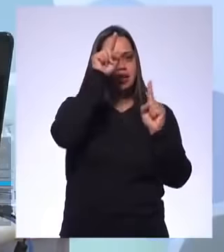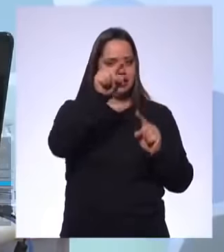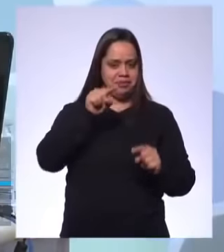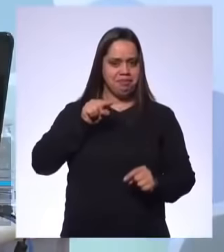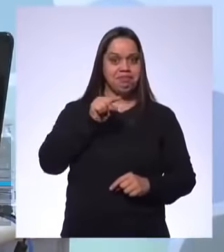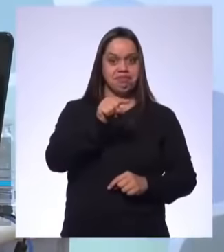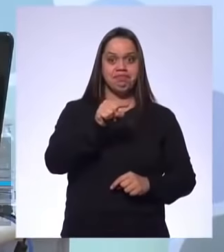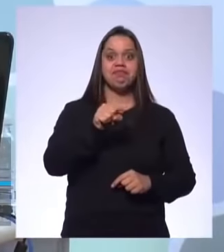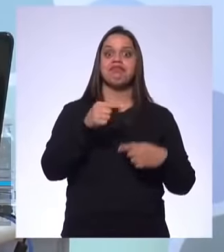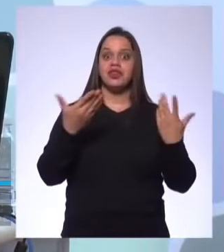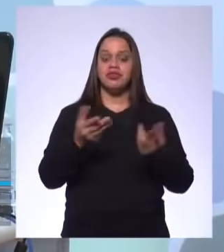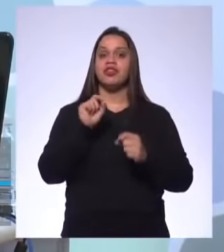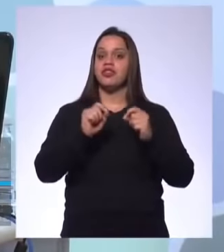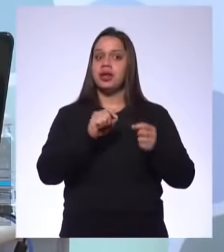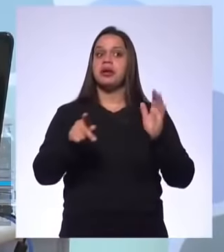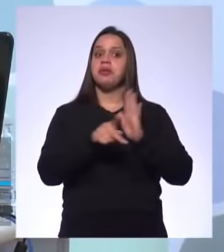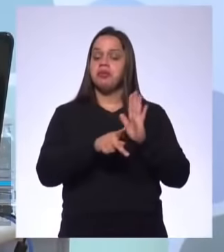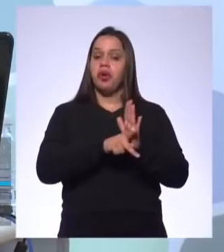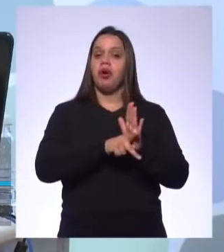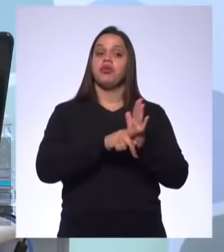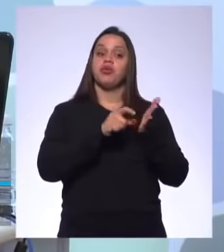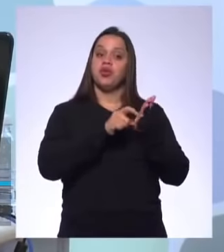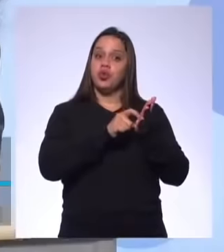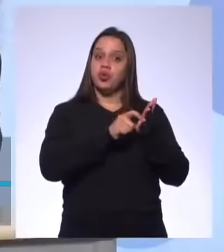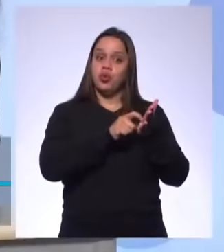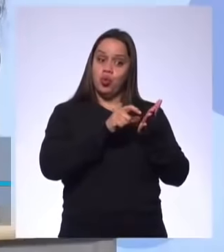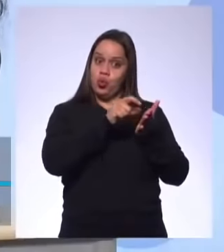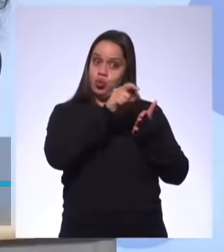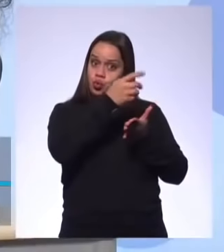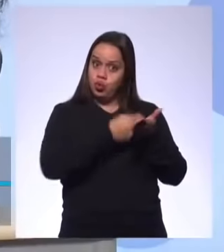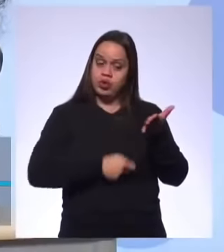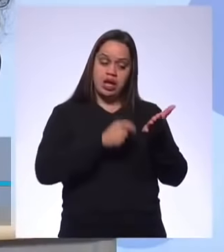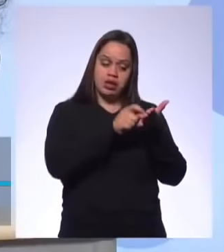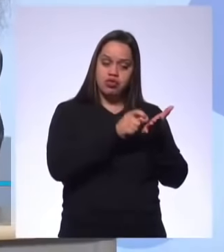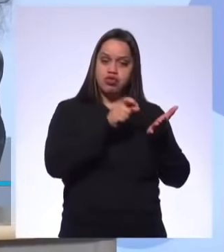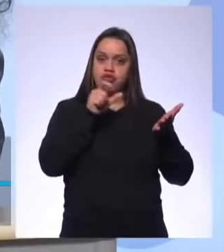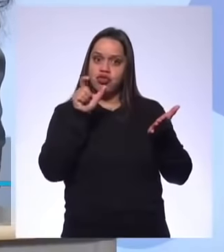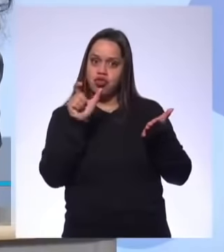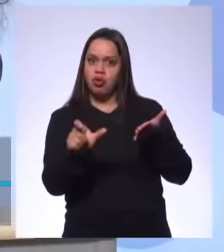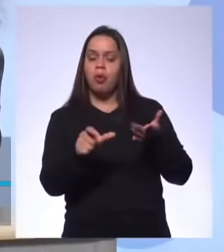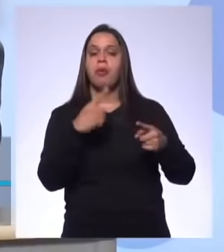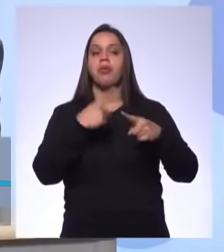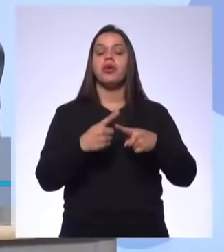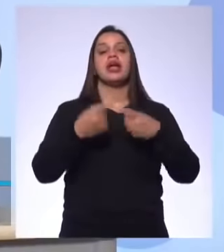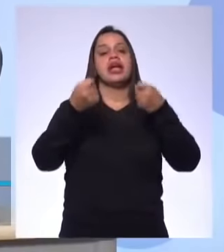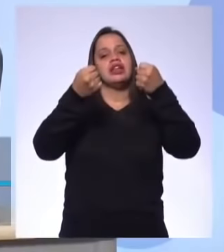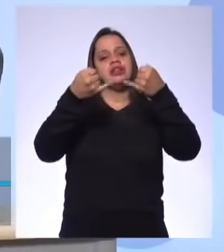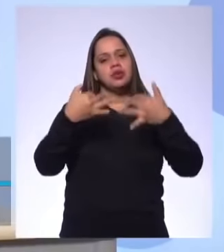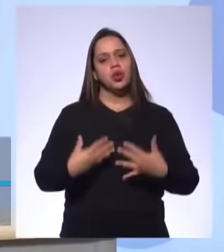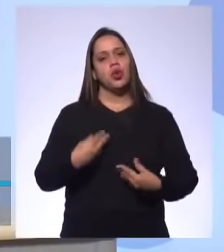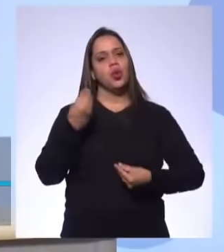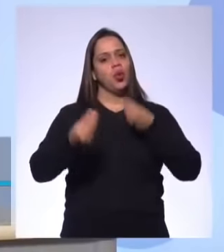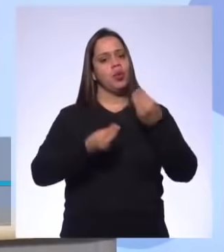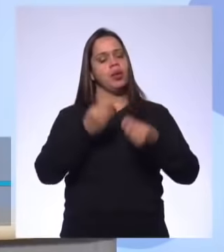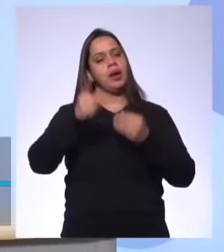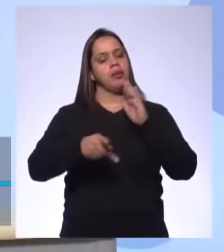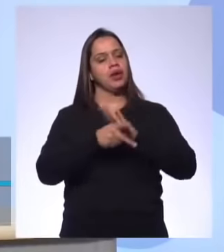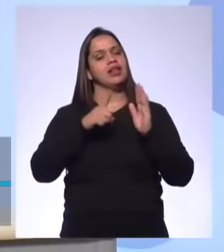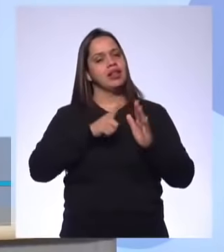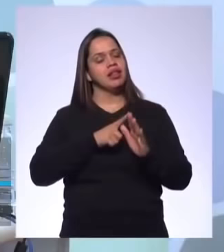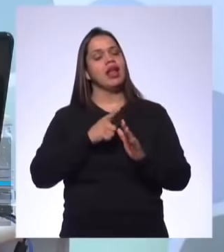resposta. Nossa, ele retirou uma parte do texto. Sim, porque ele justificou com a presença do narrador observador. Muito bem.